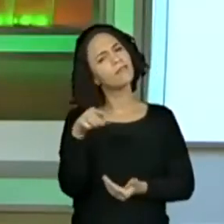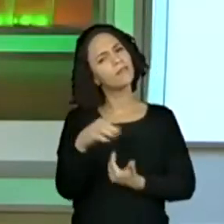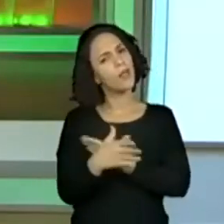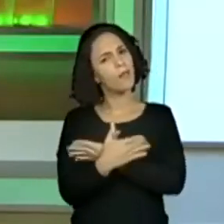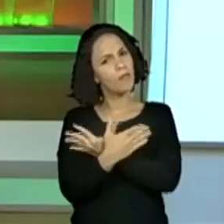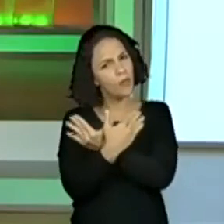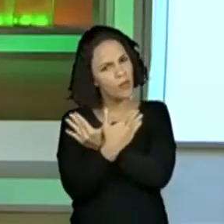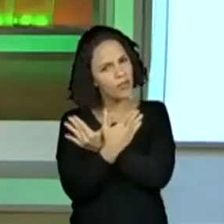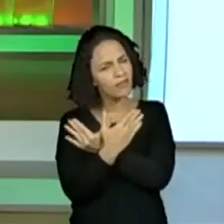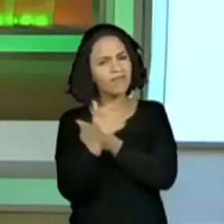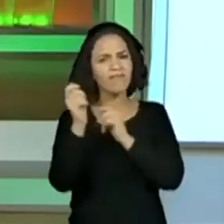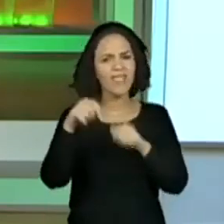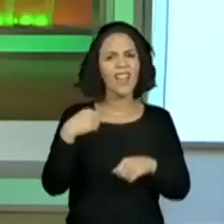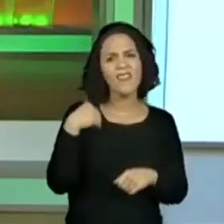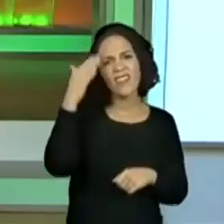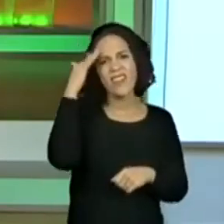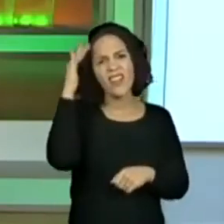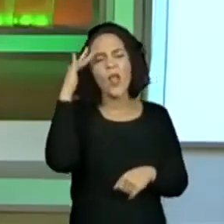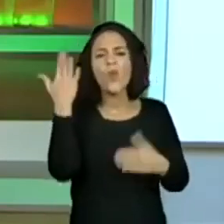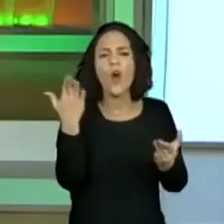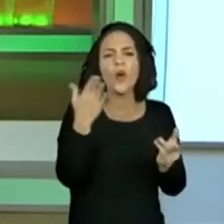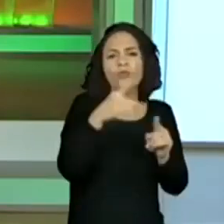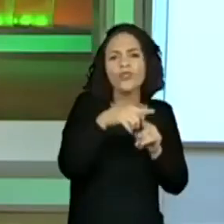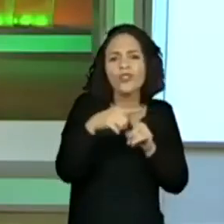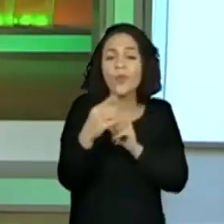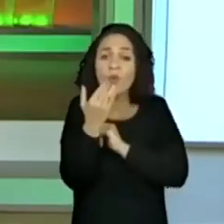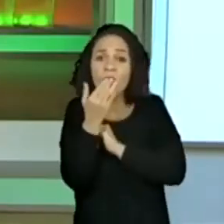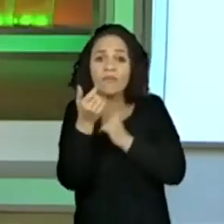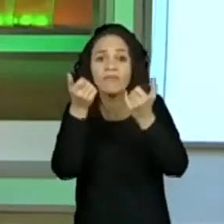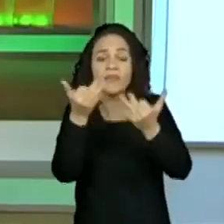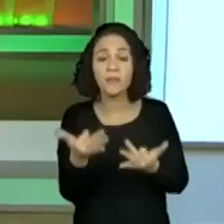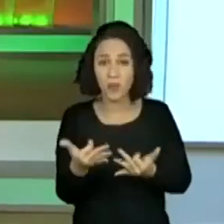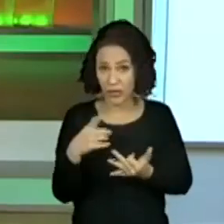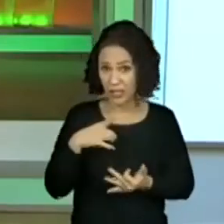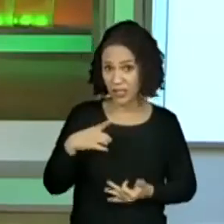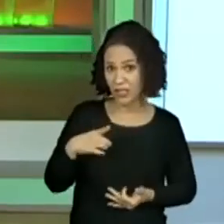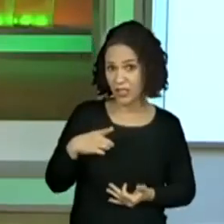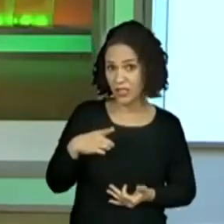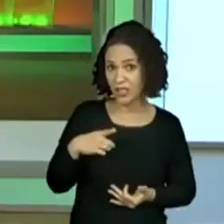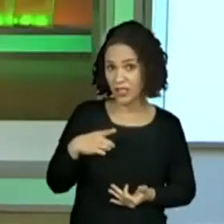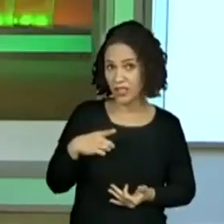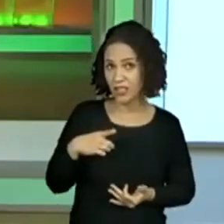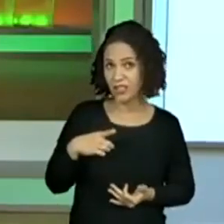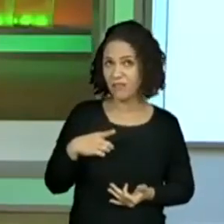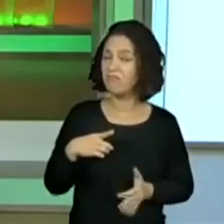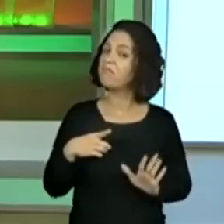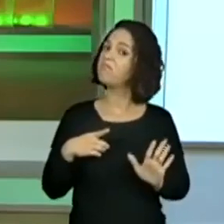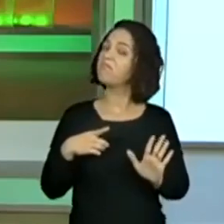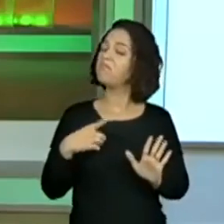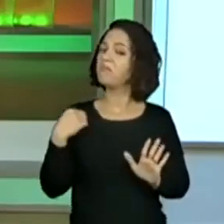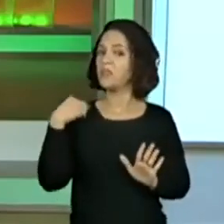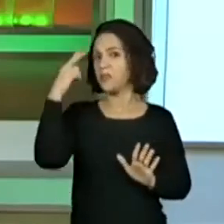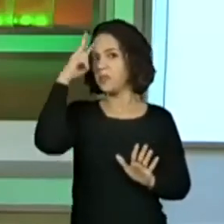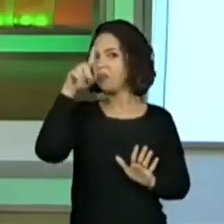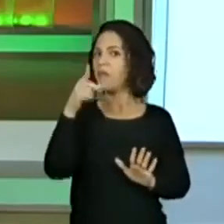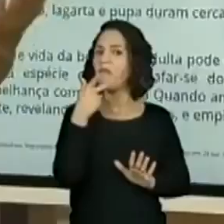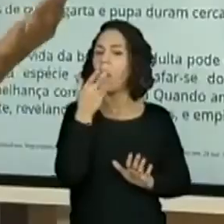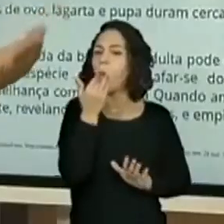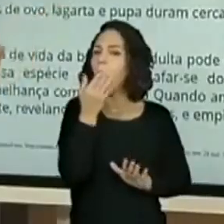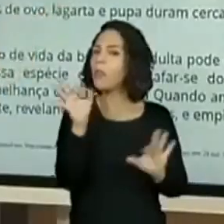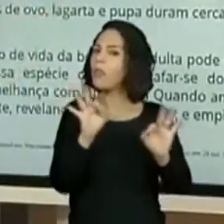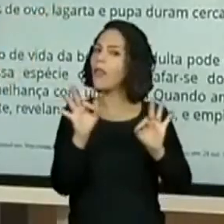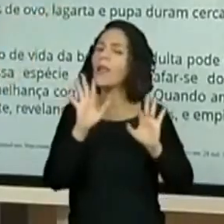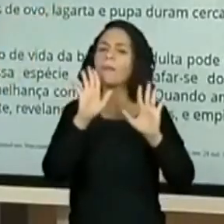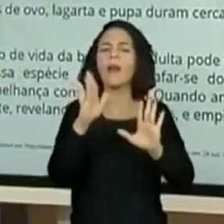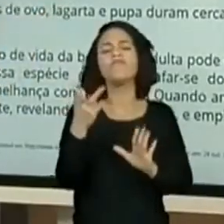nos ajudou aí com o tipo de boca? Falou sobre a alimentação? Não lembro de nenhuma informação a esse respeito, mas